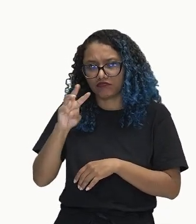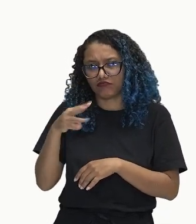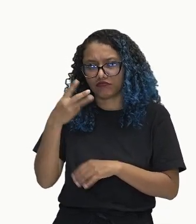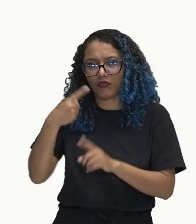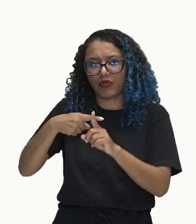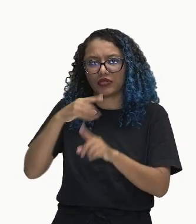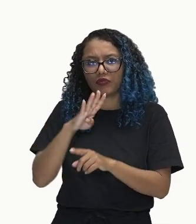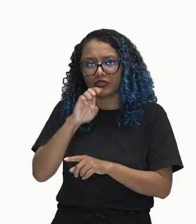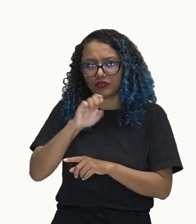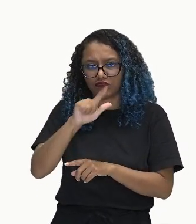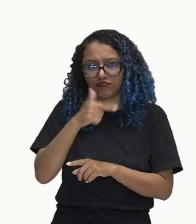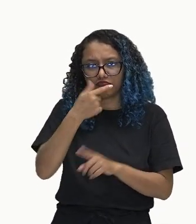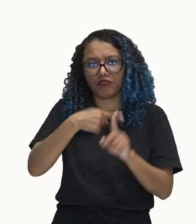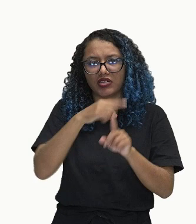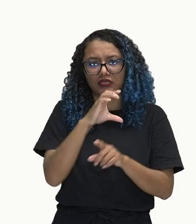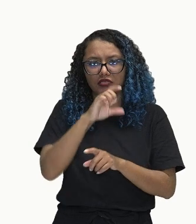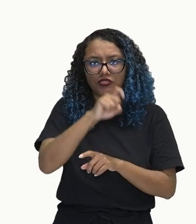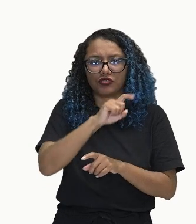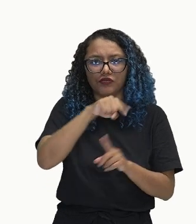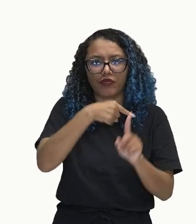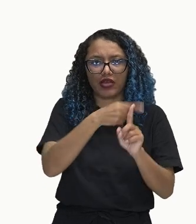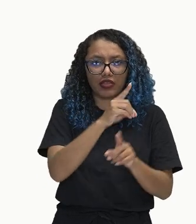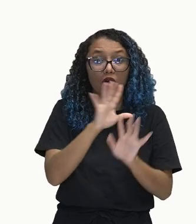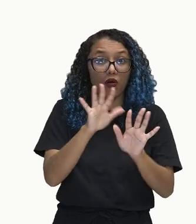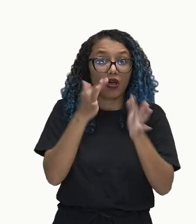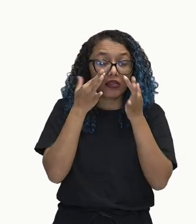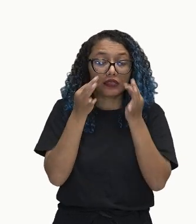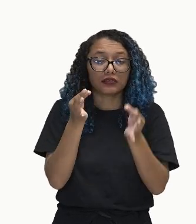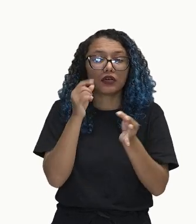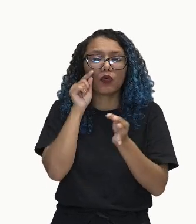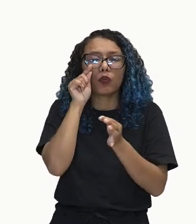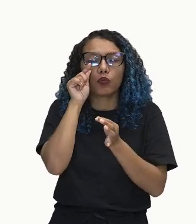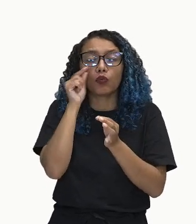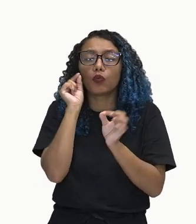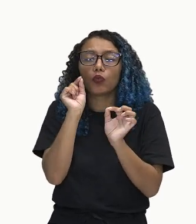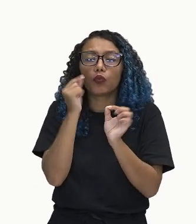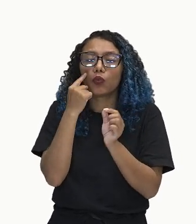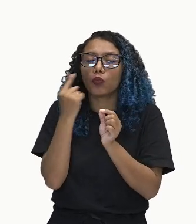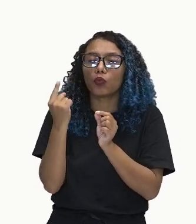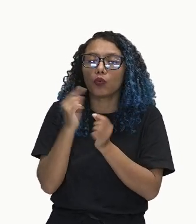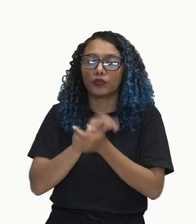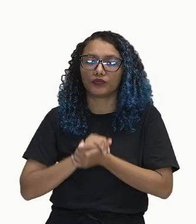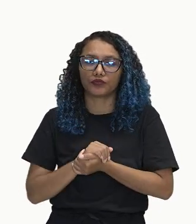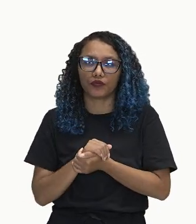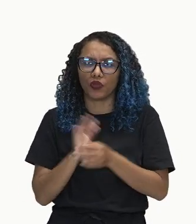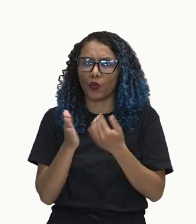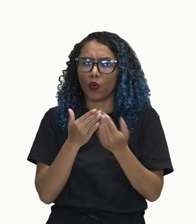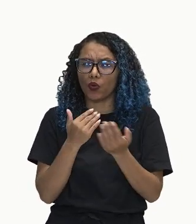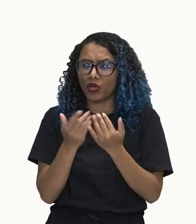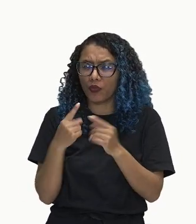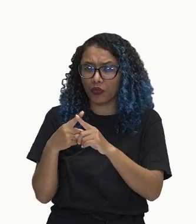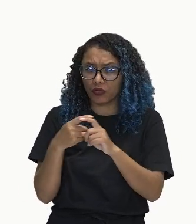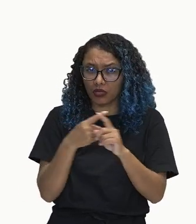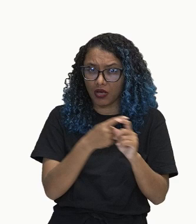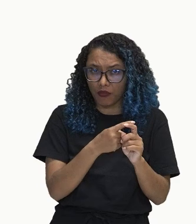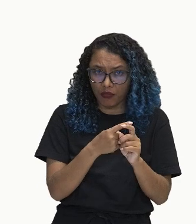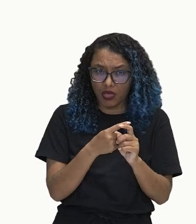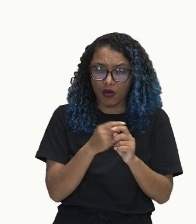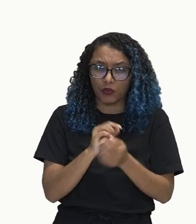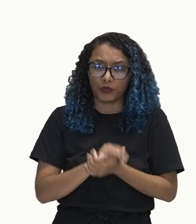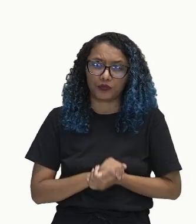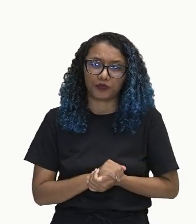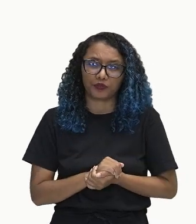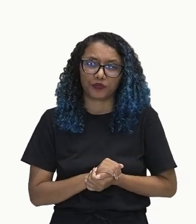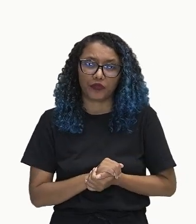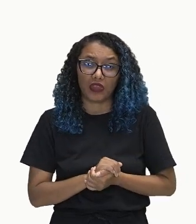cx mais d. Importante você perceber o seguinte, pessoal. Qualquer polinômio de grau n, aqui no caso